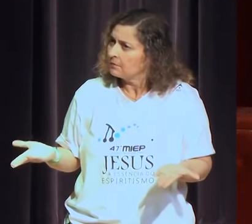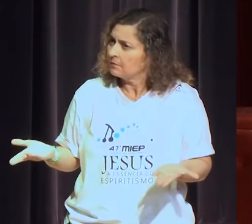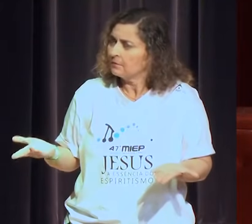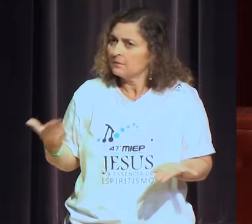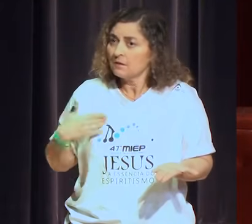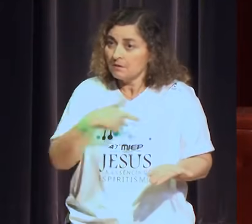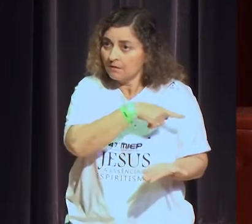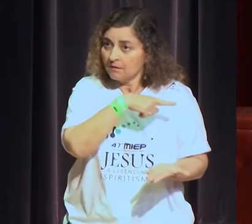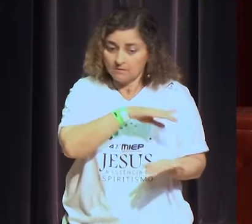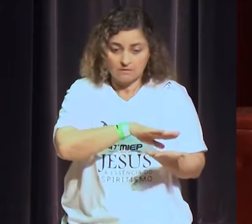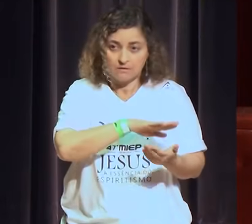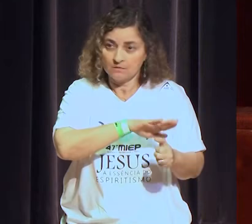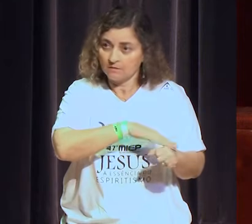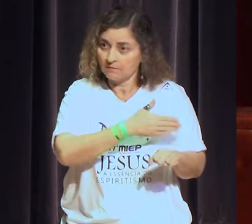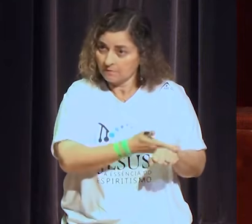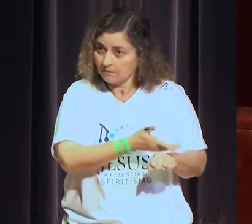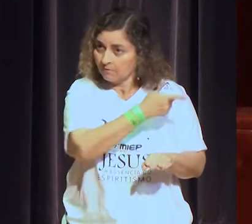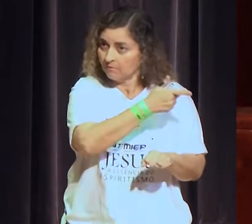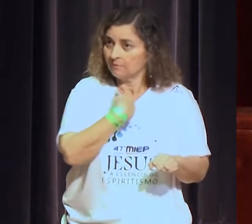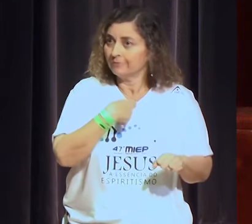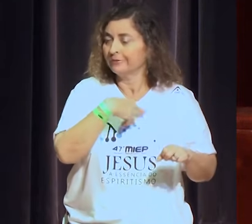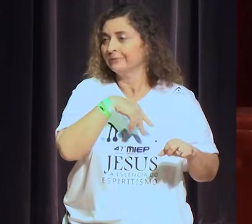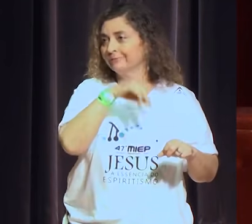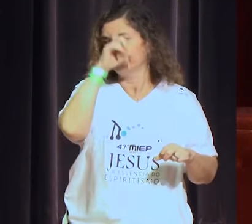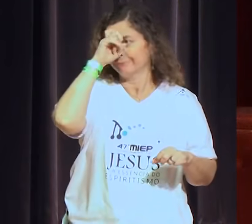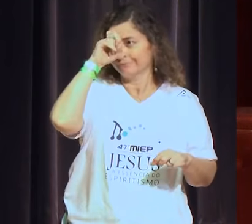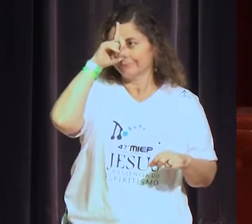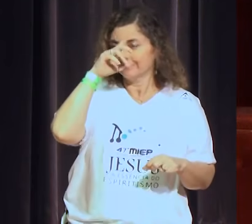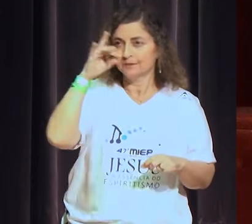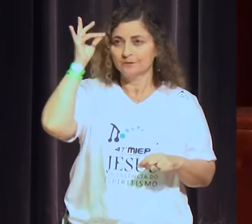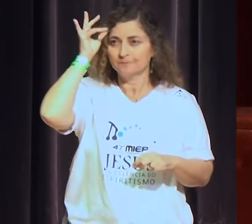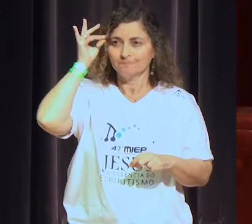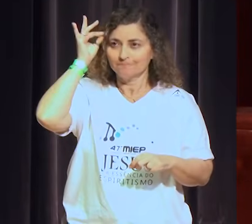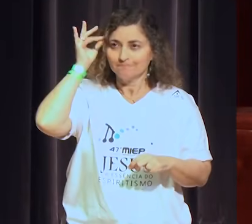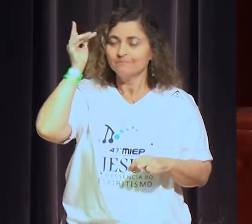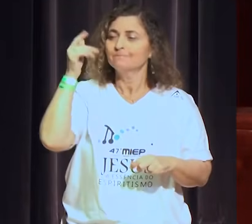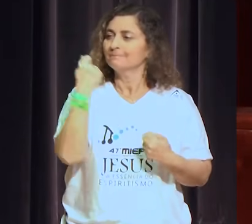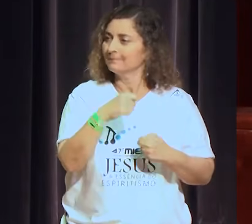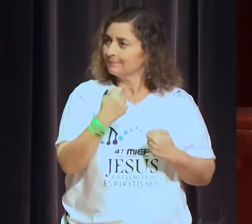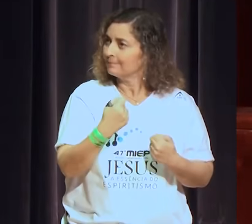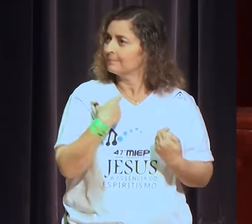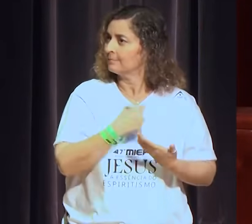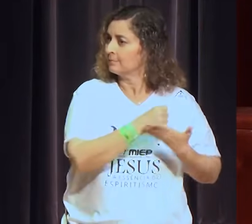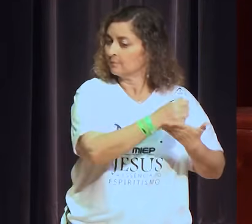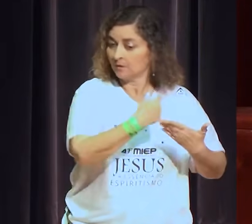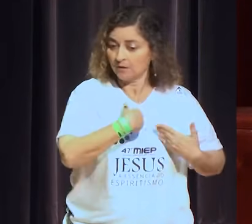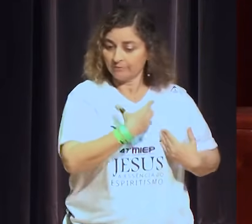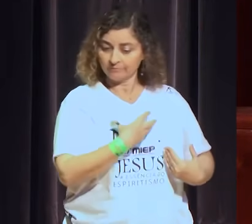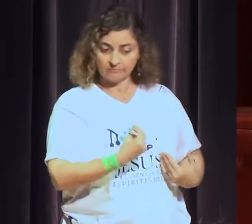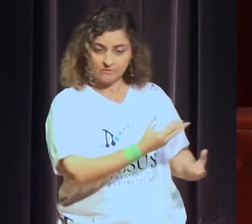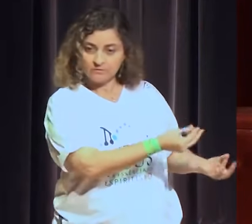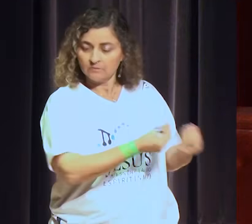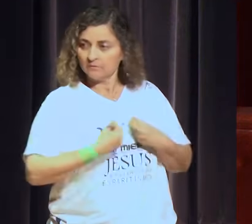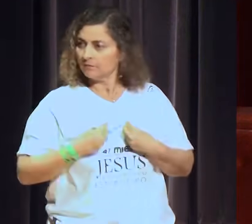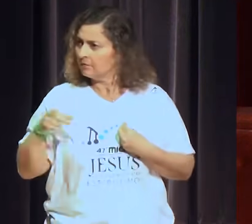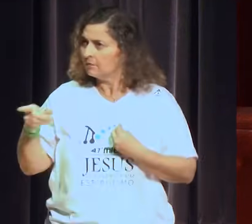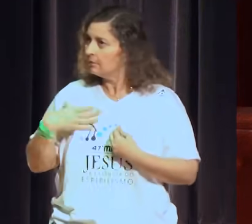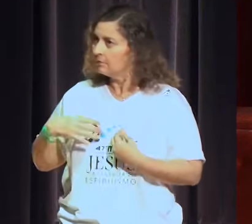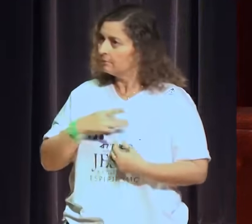Sabia que a minha cunhada está internada no hospital psiquiátrico? Ele falou, sei. E o senhor não se compadece?